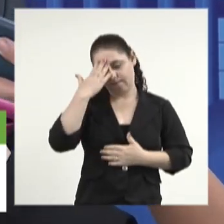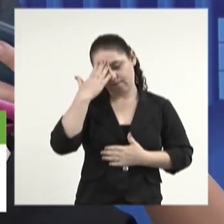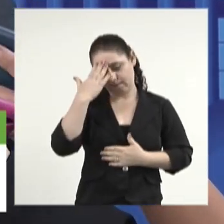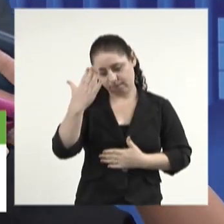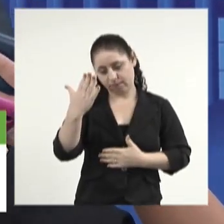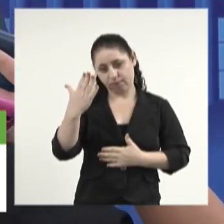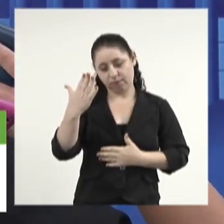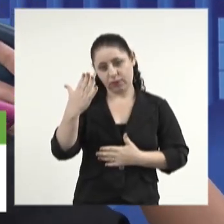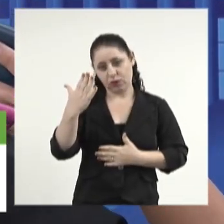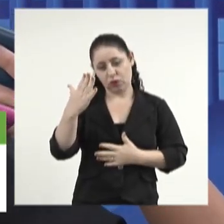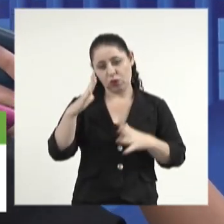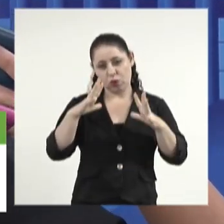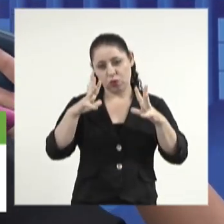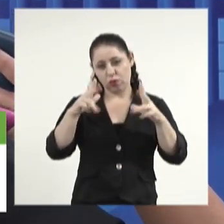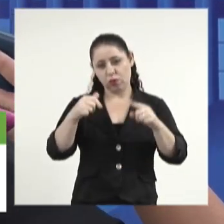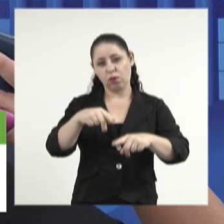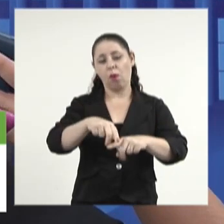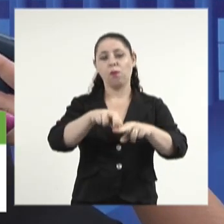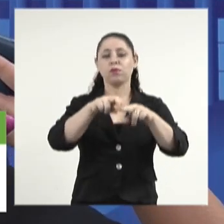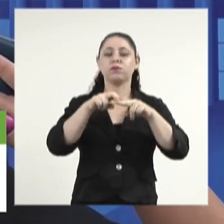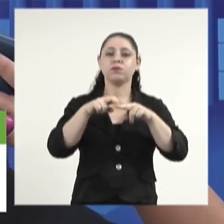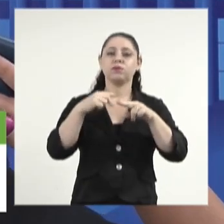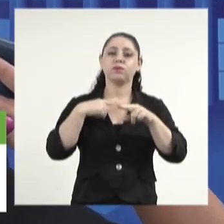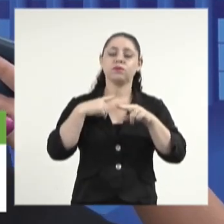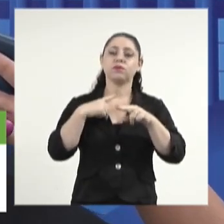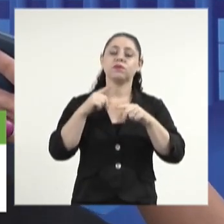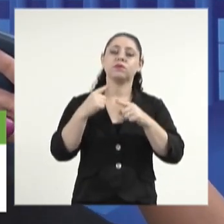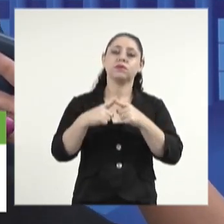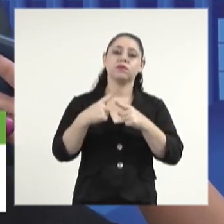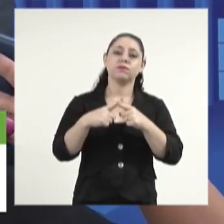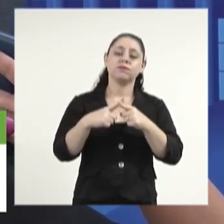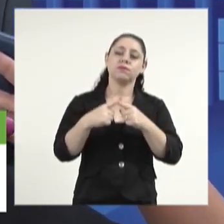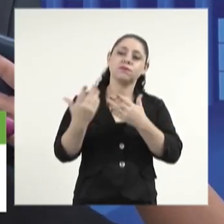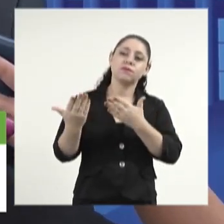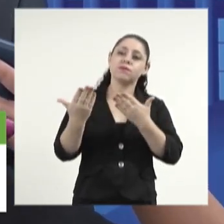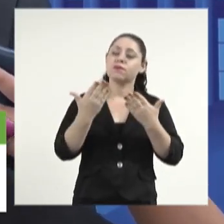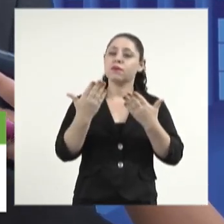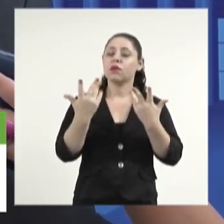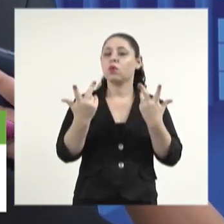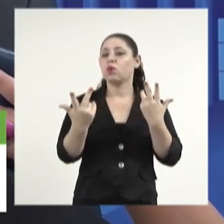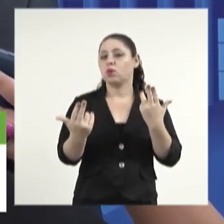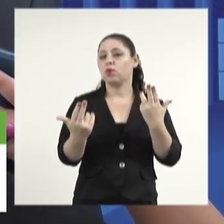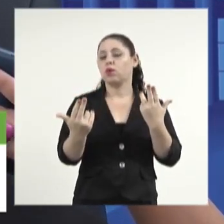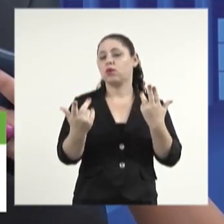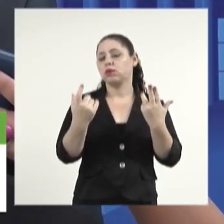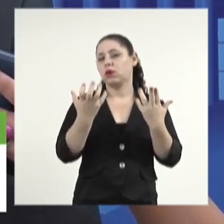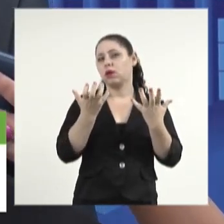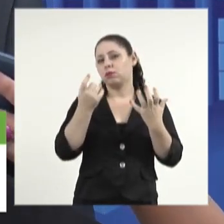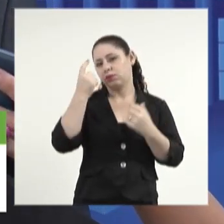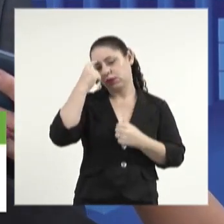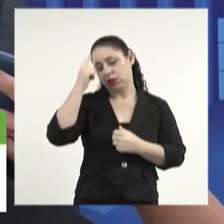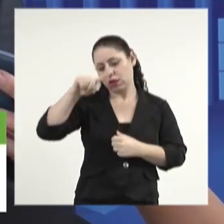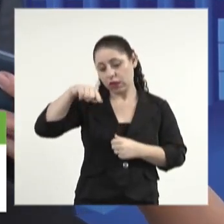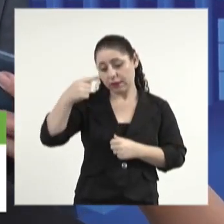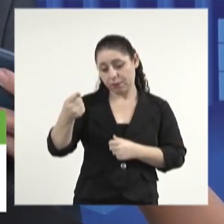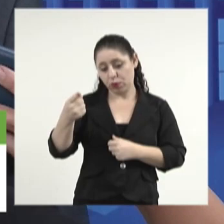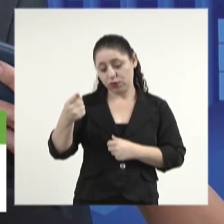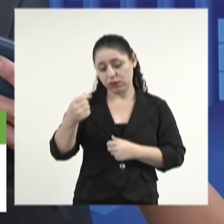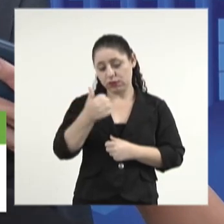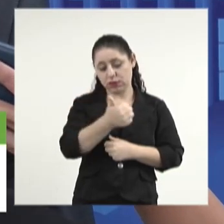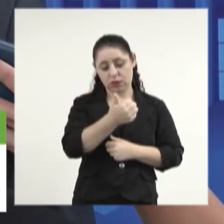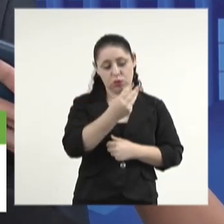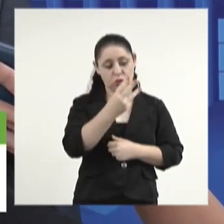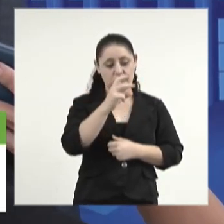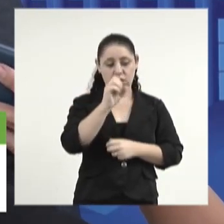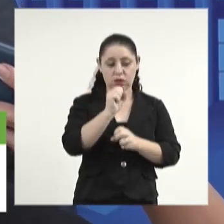obrigados. Obrigados por tanto voo que nós recebimos de vocês. Ao mesmo tempo, quero pensar que depois de